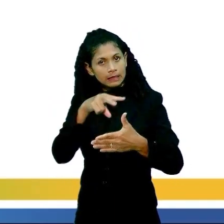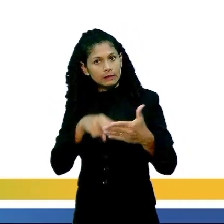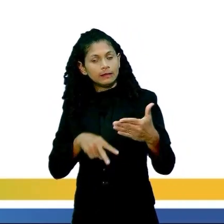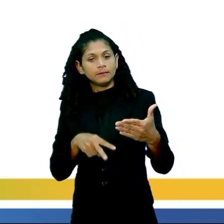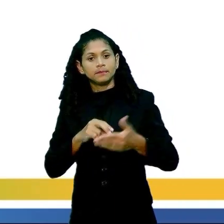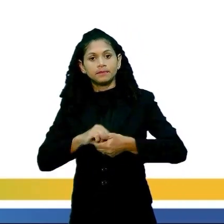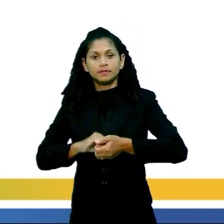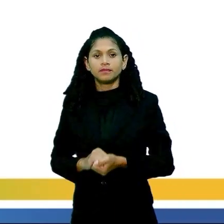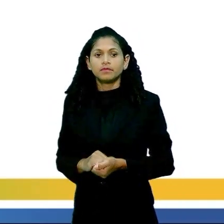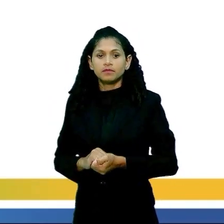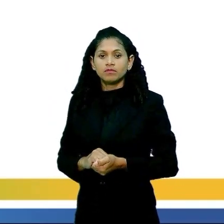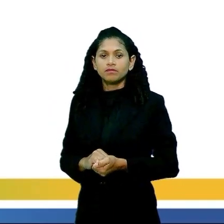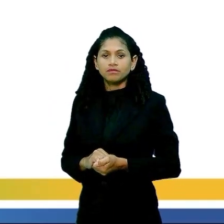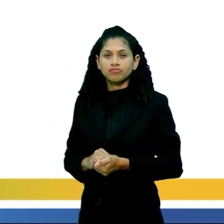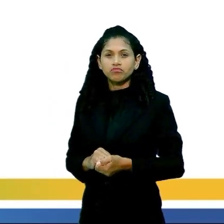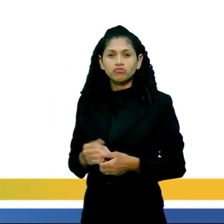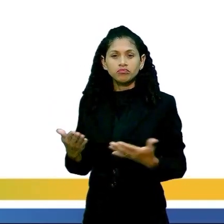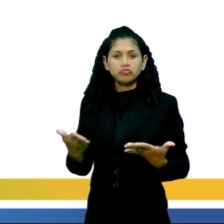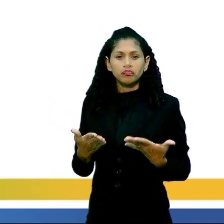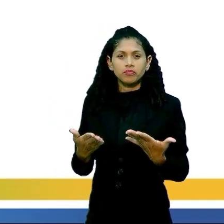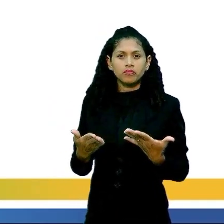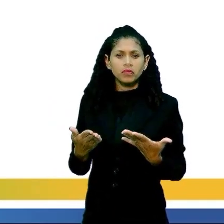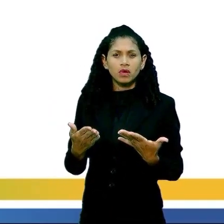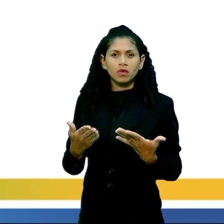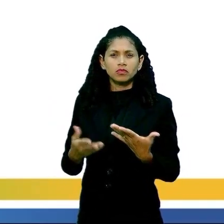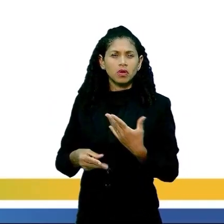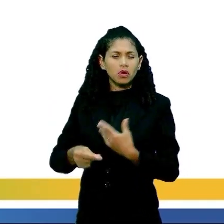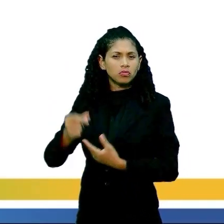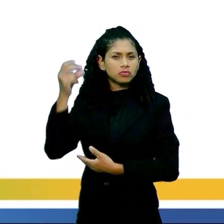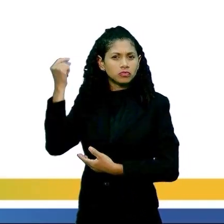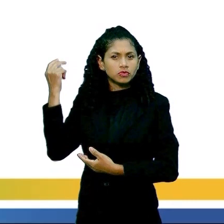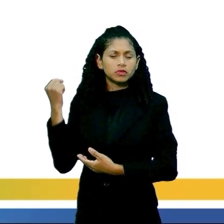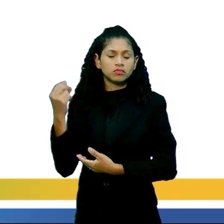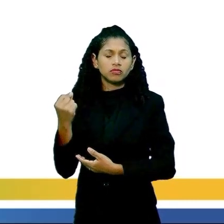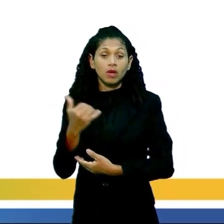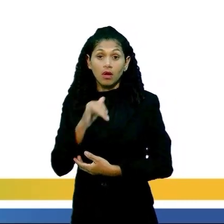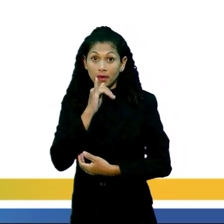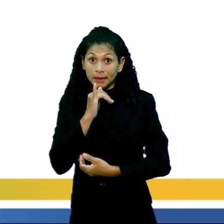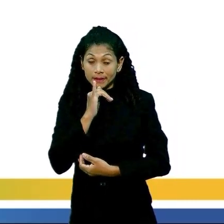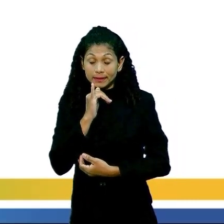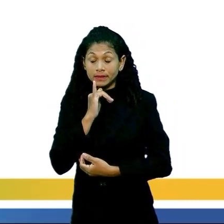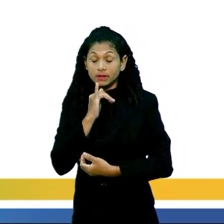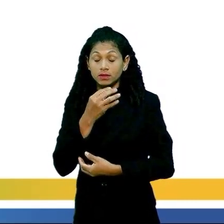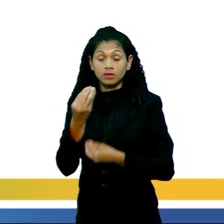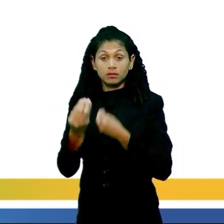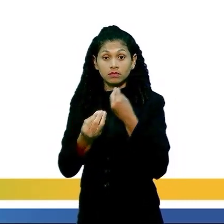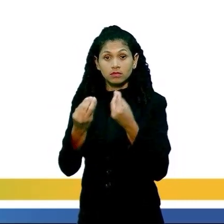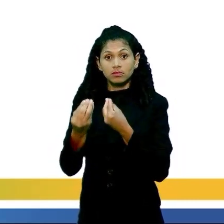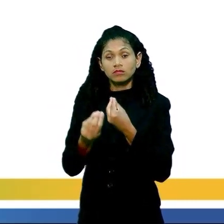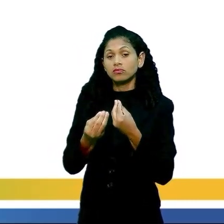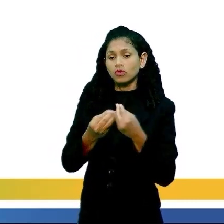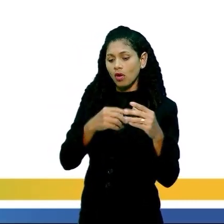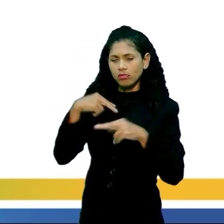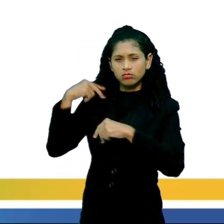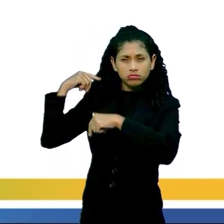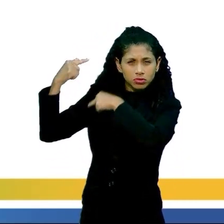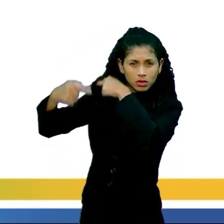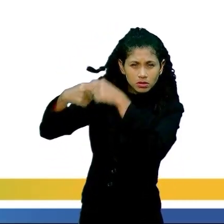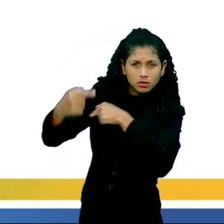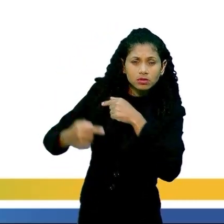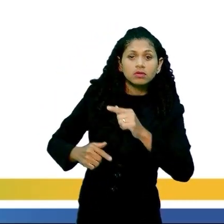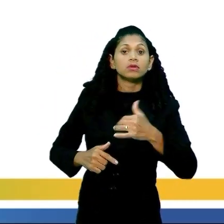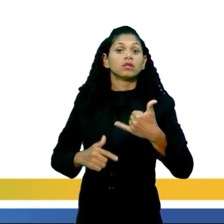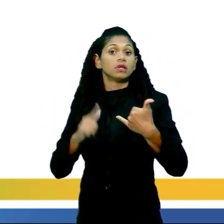Clássica e atemporal, a brincadeira de amarelinha é um exemplo de como tradições lúdicas podem atravessar séculos